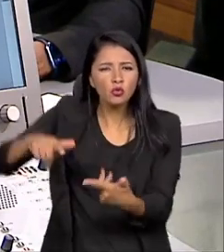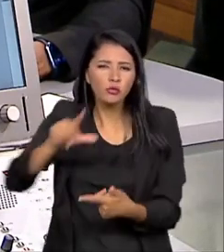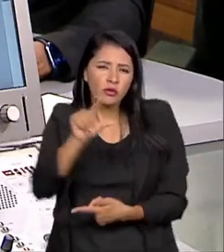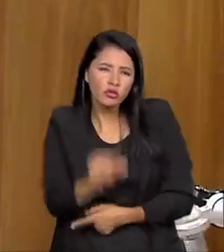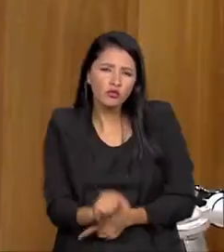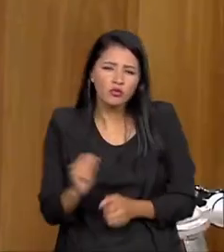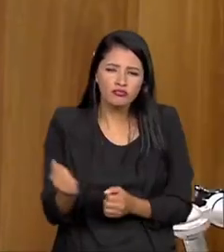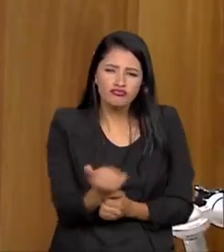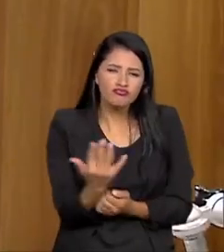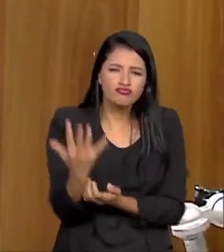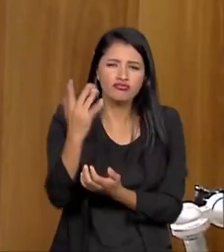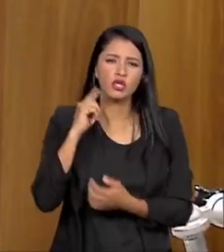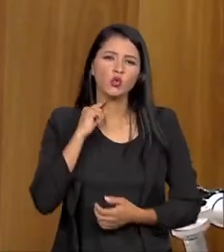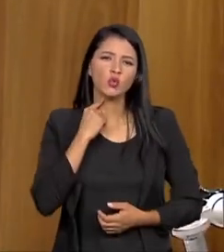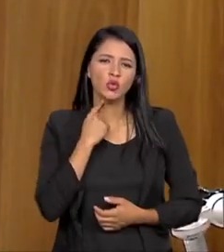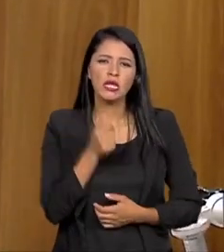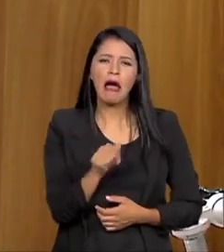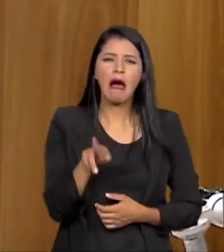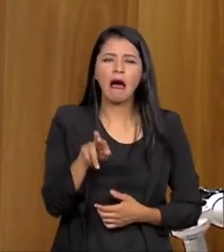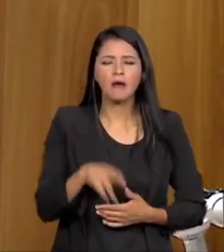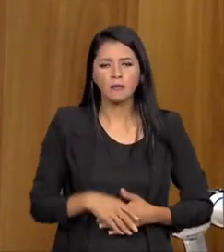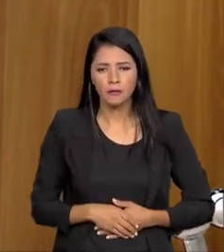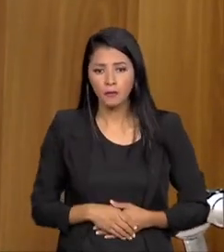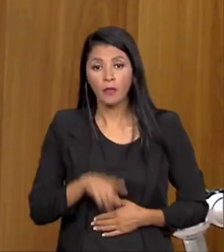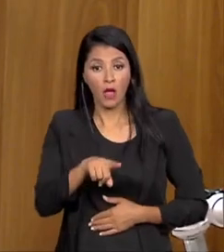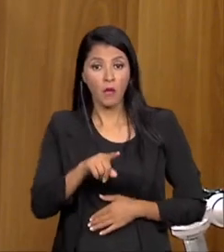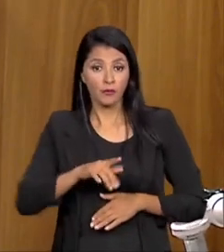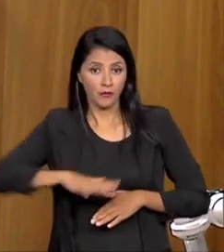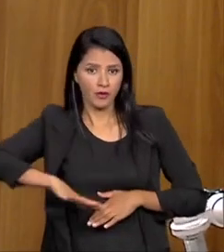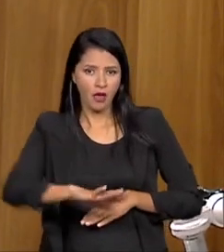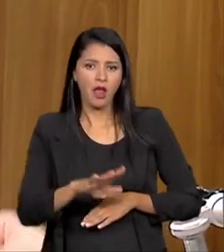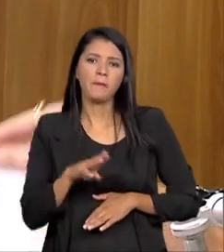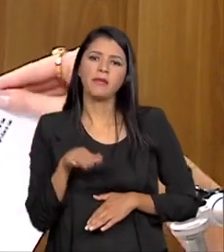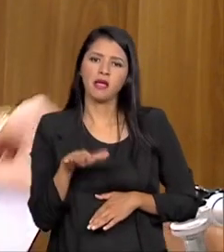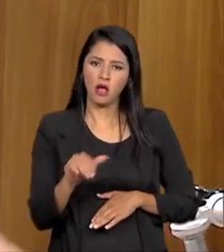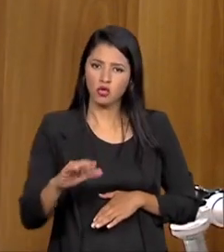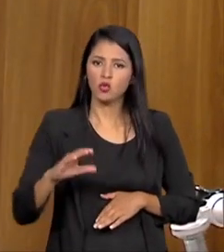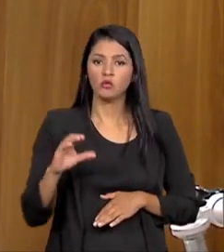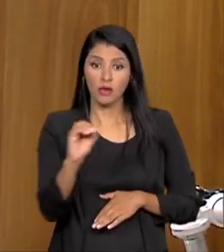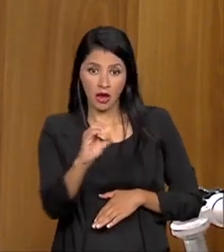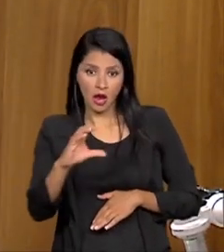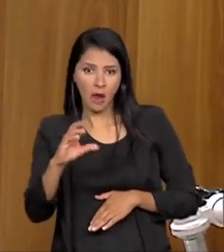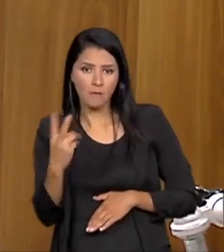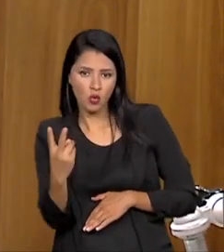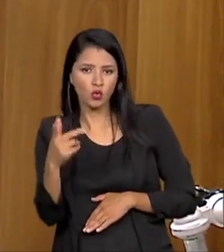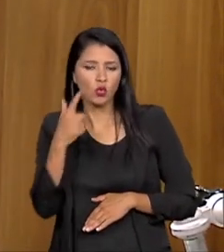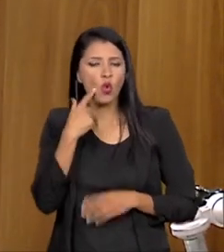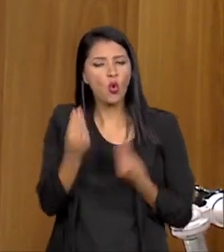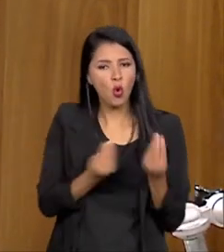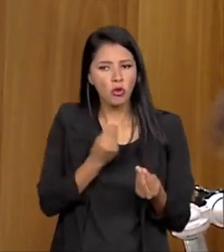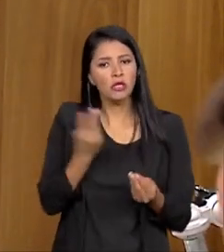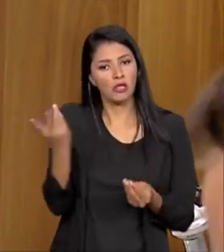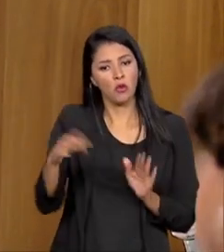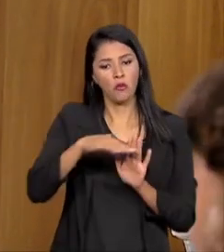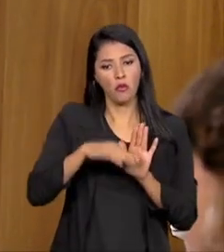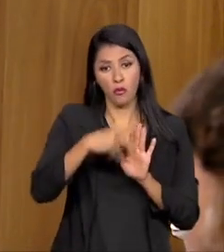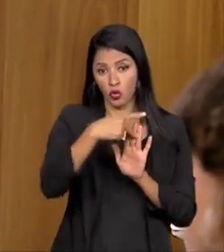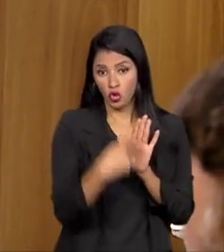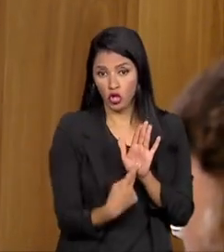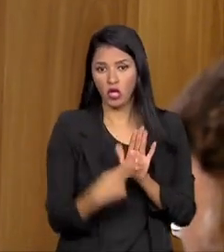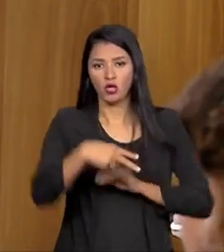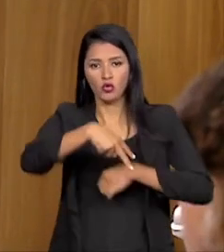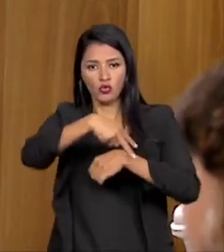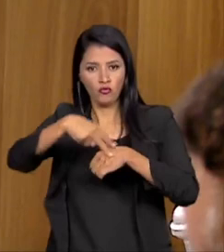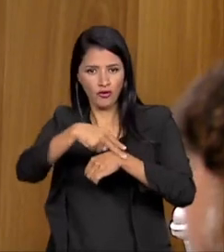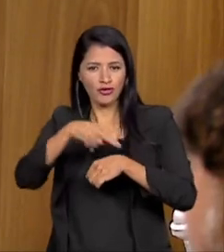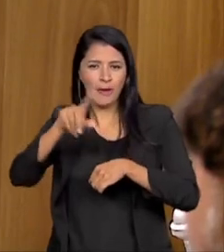poluentes o mercado de carbono funciona da seguinte forma tem um projeto um projeto Verde um projeto menos emissões emissor de gás